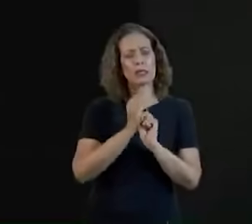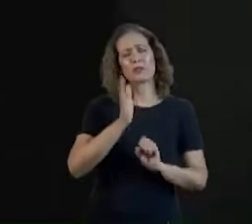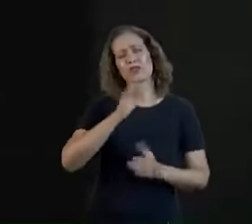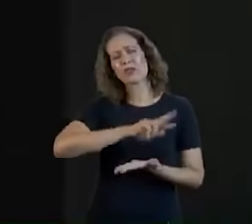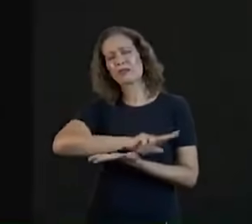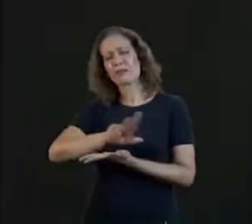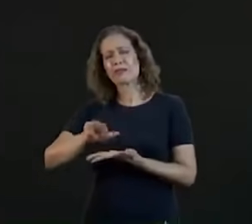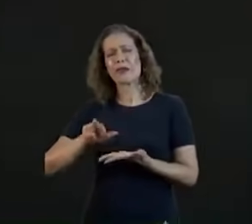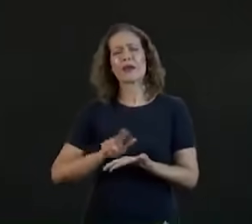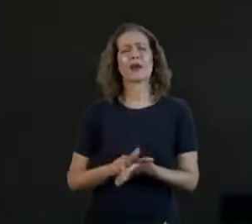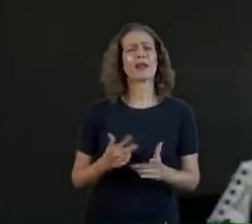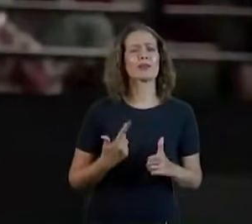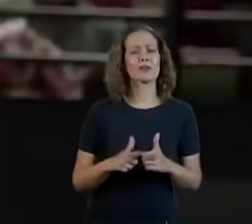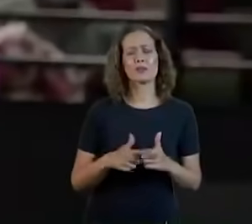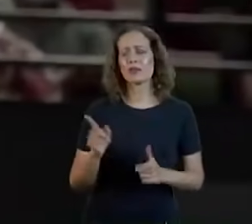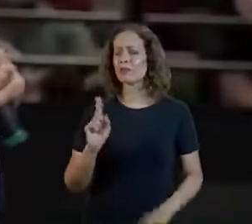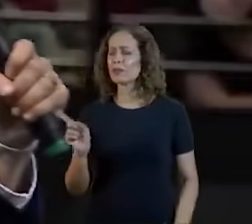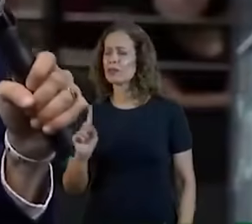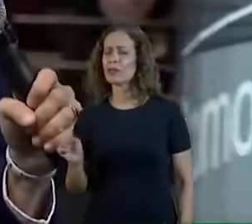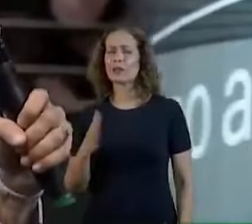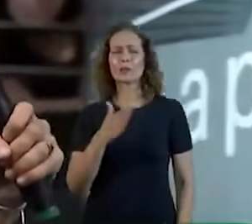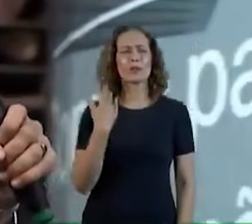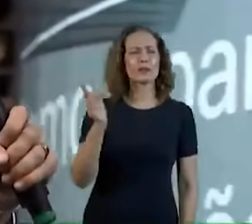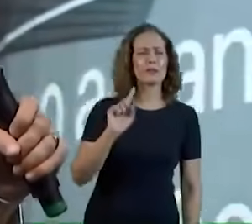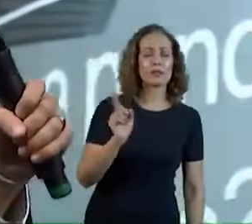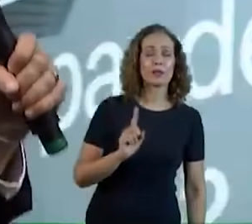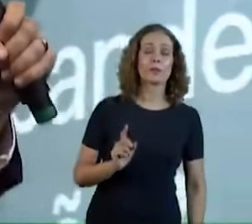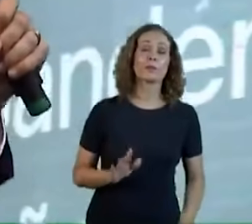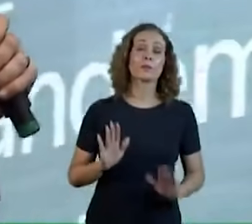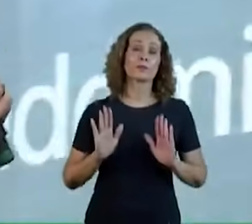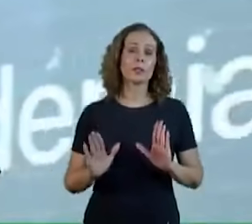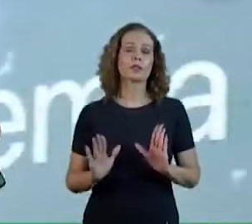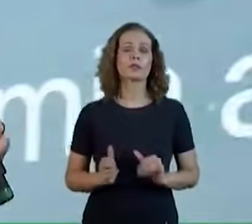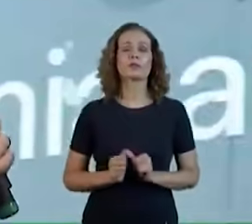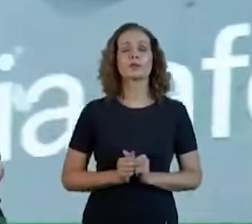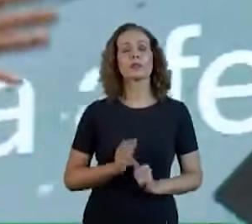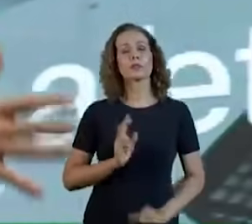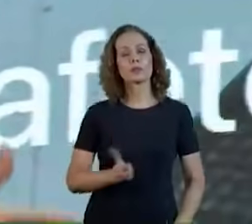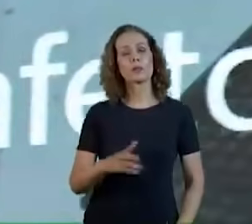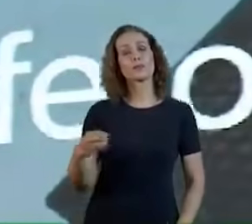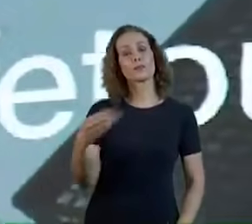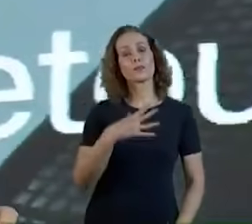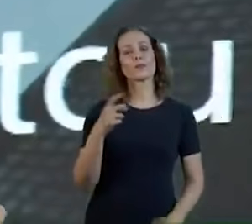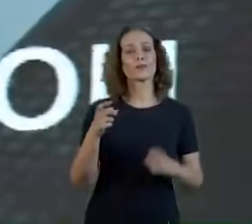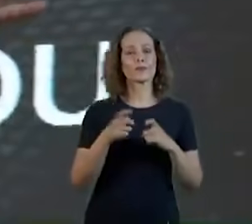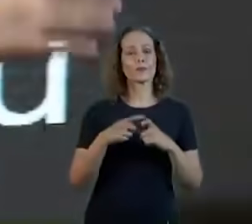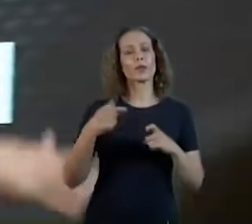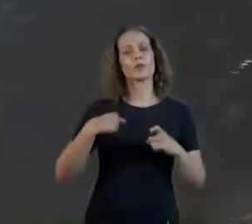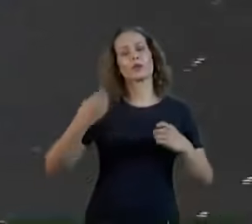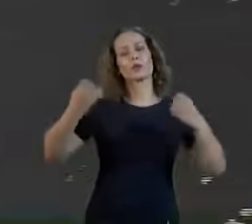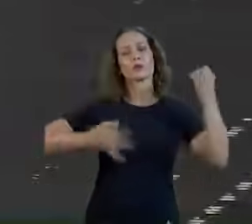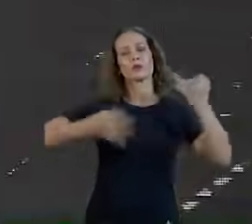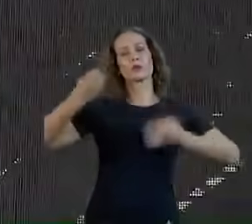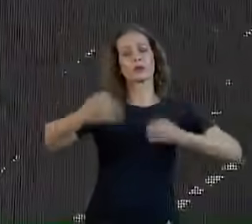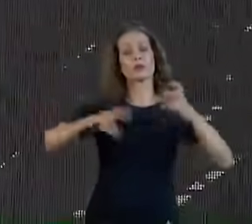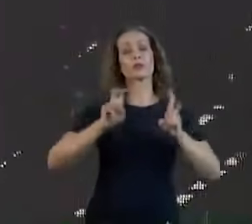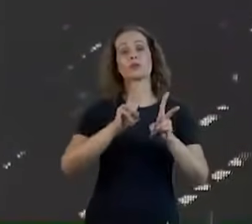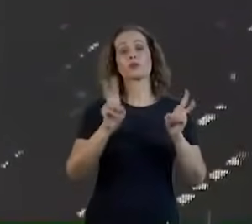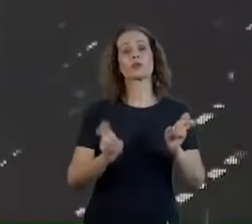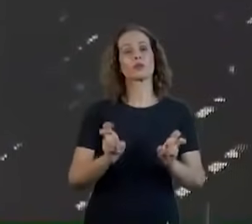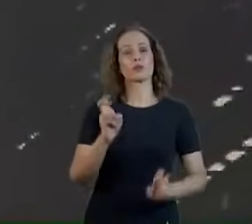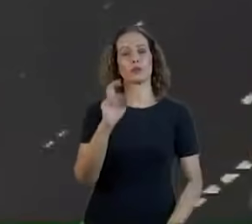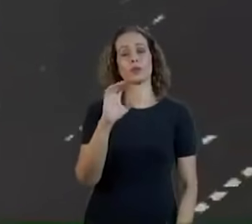não tem válvula entupida. Mas aí, cada novo médico que eu ia na vida, eu tinha que explicar esse sopro. E